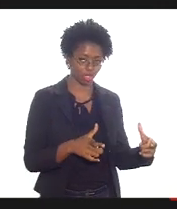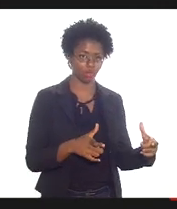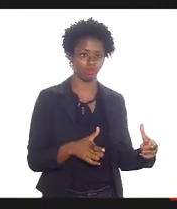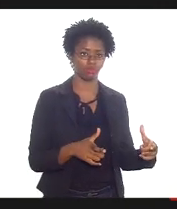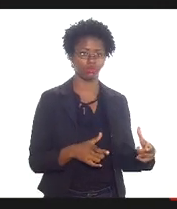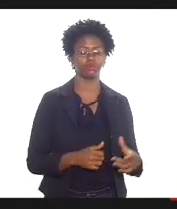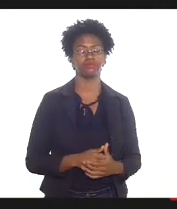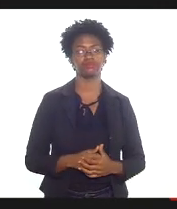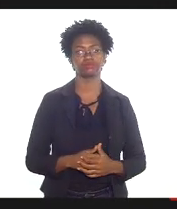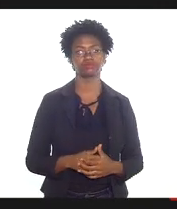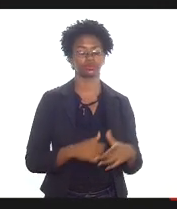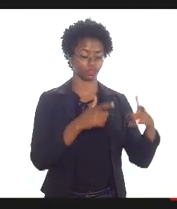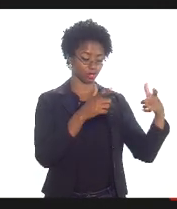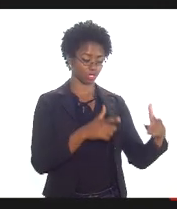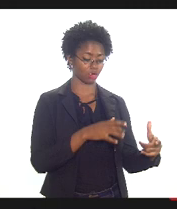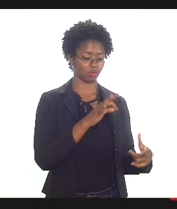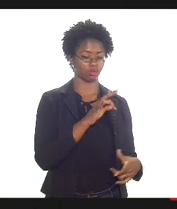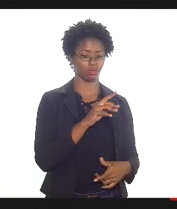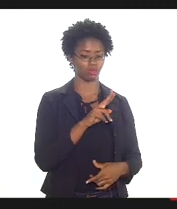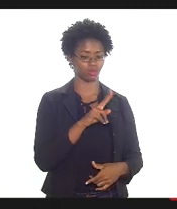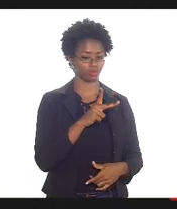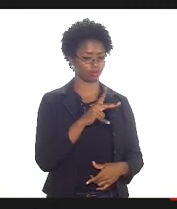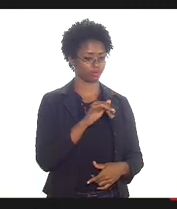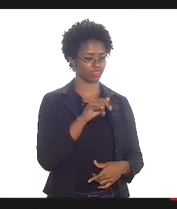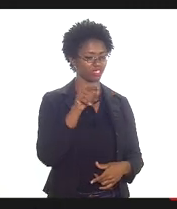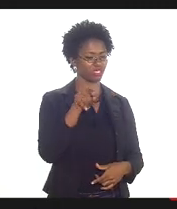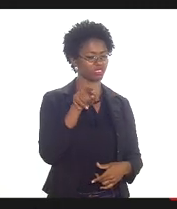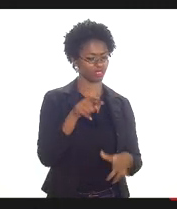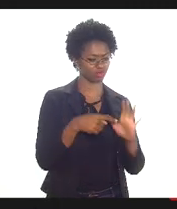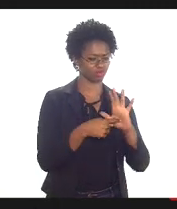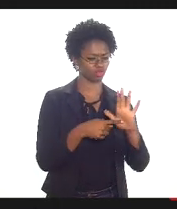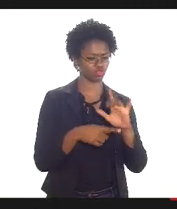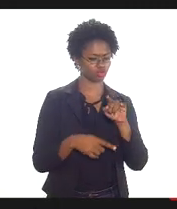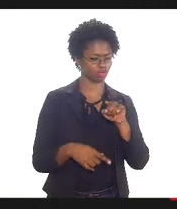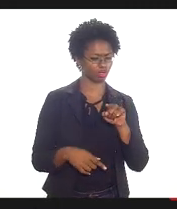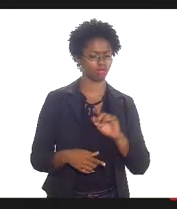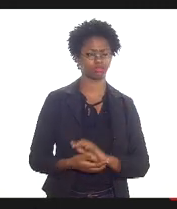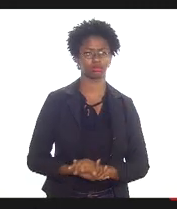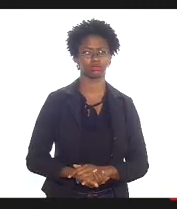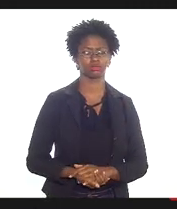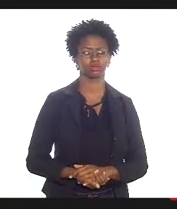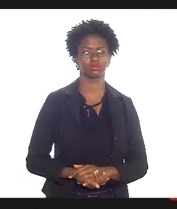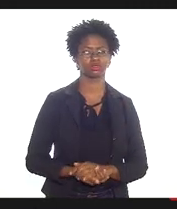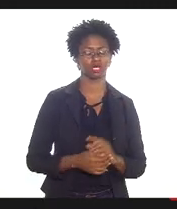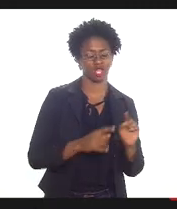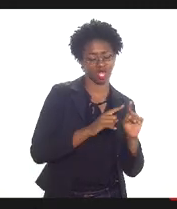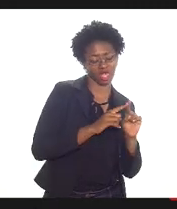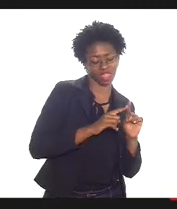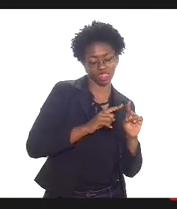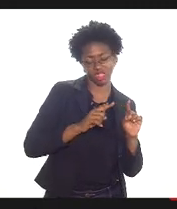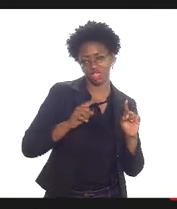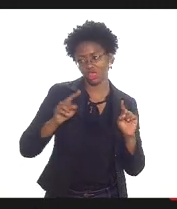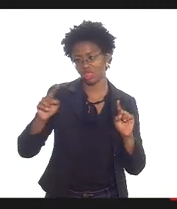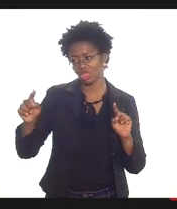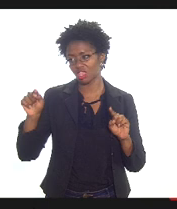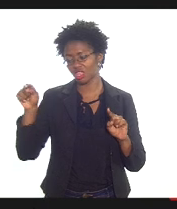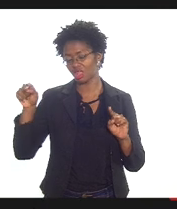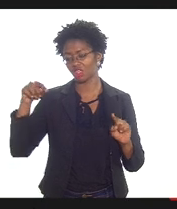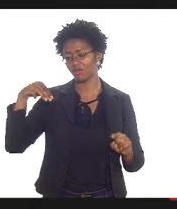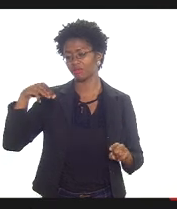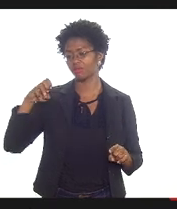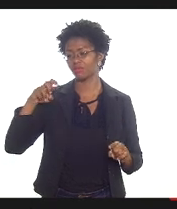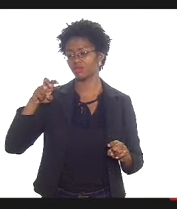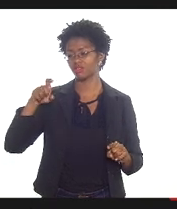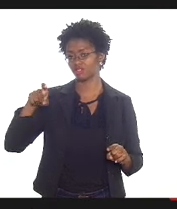de Tupi, que é esse aqui, esse ponto aqui, até esse ponto aqui de Mexilhão.